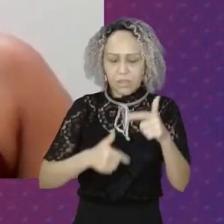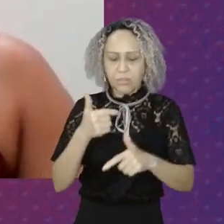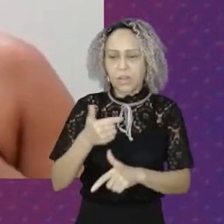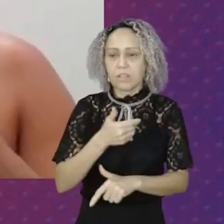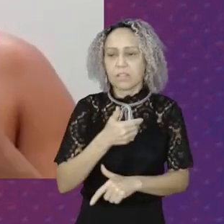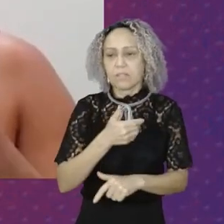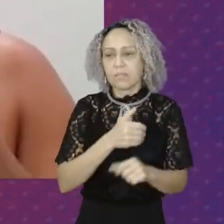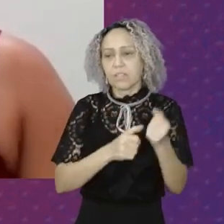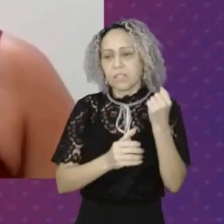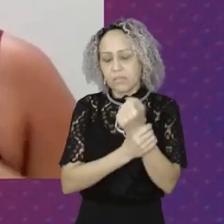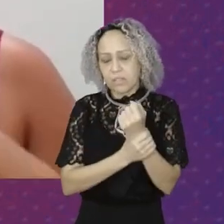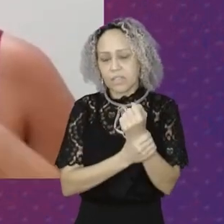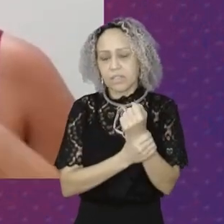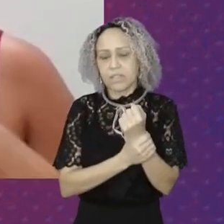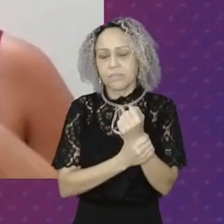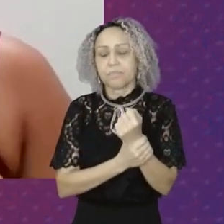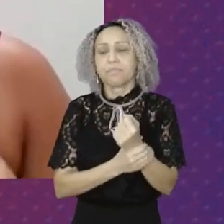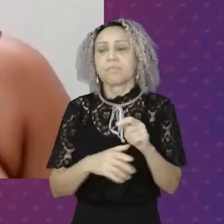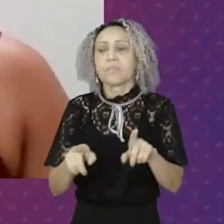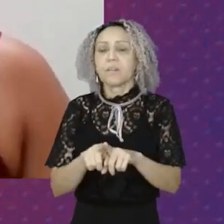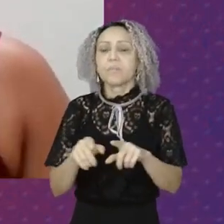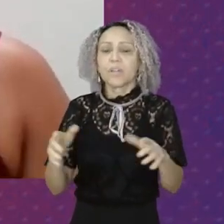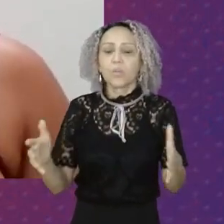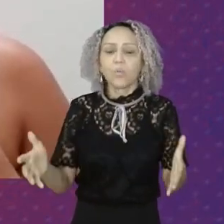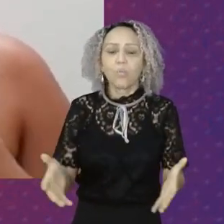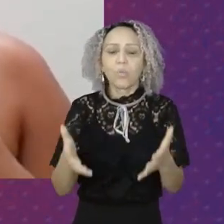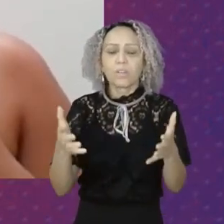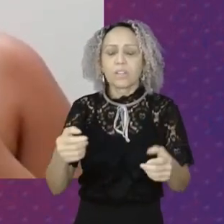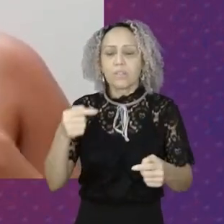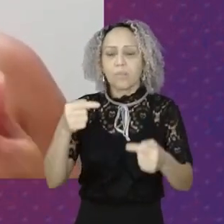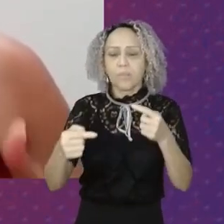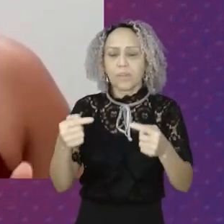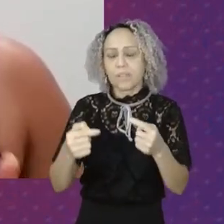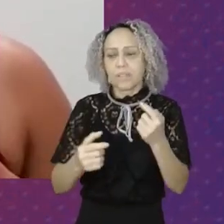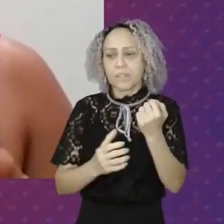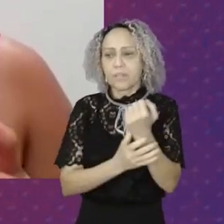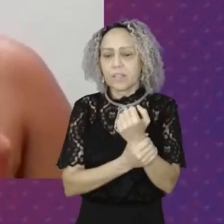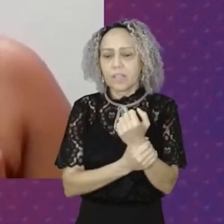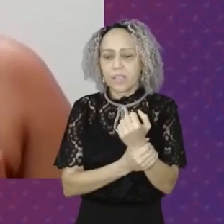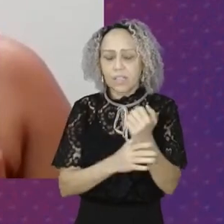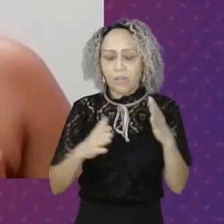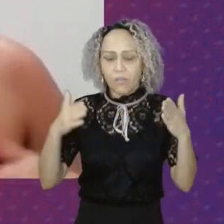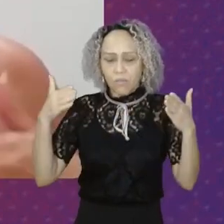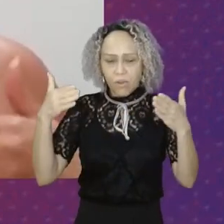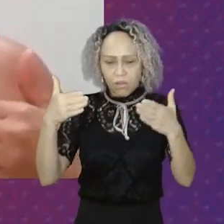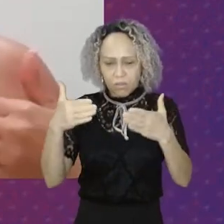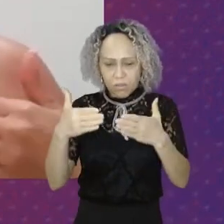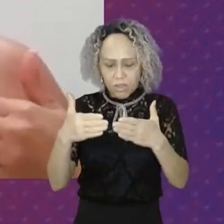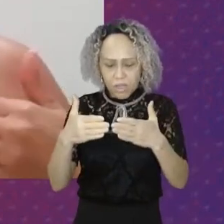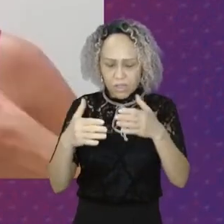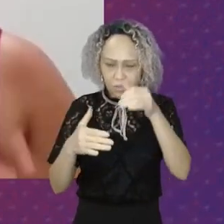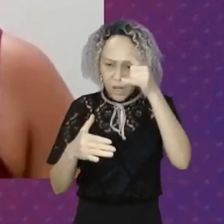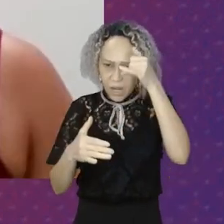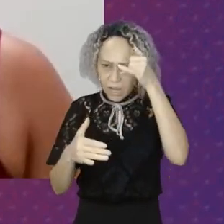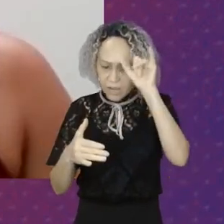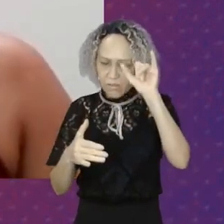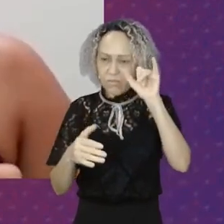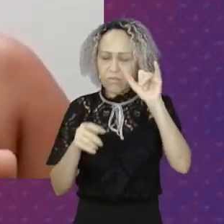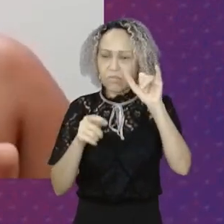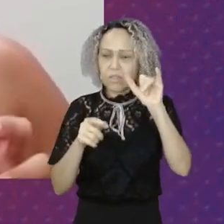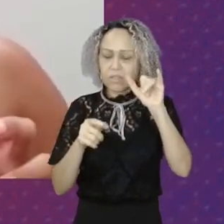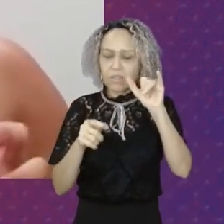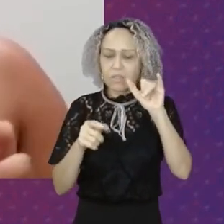o incentivo a uma política de segurança voltada para a prevenção e voltada para a redução do